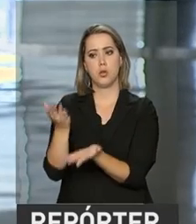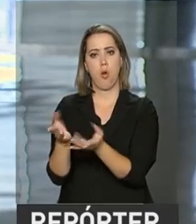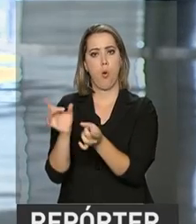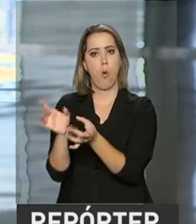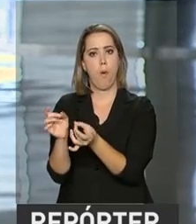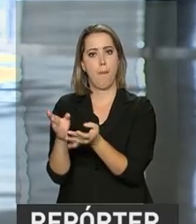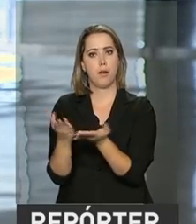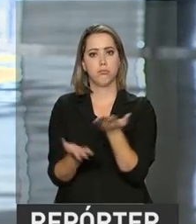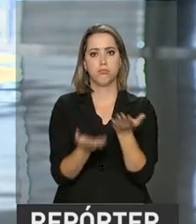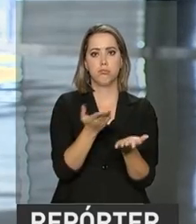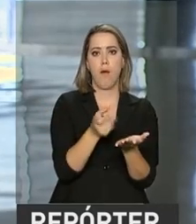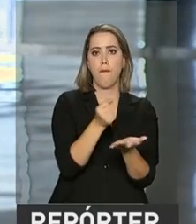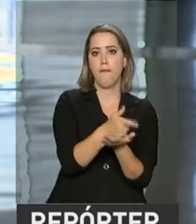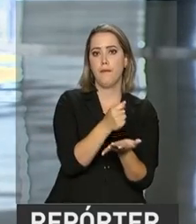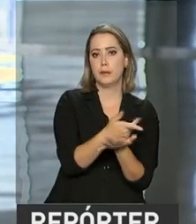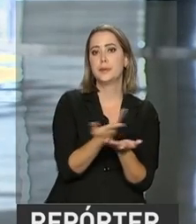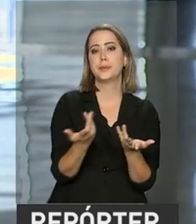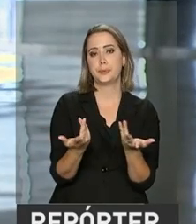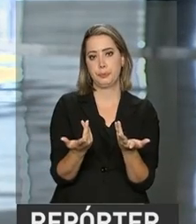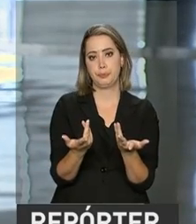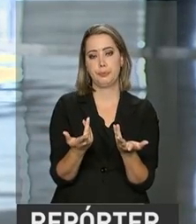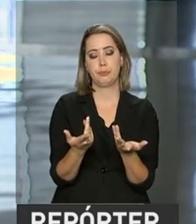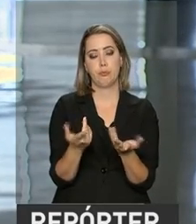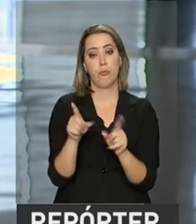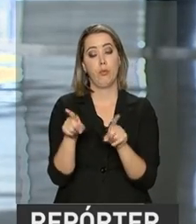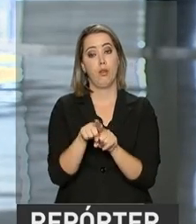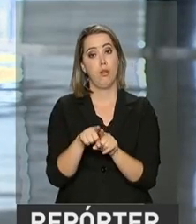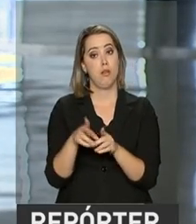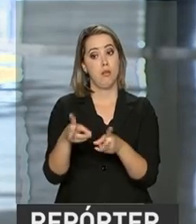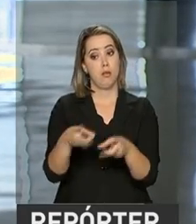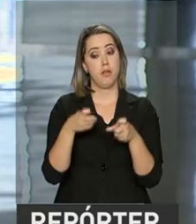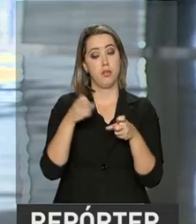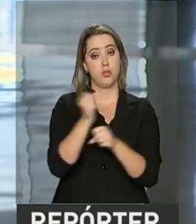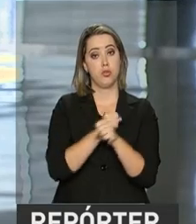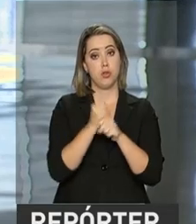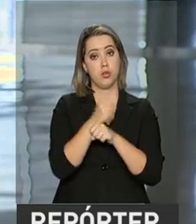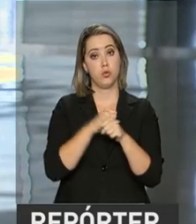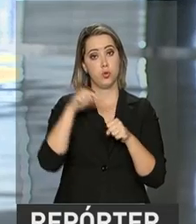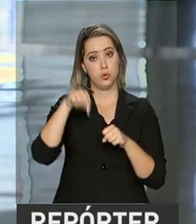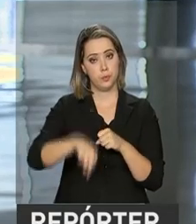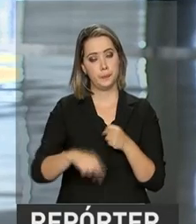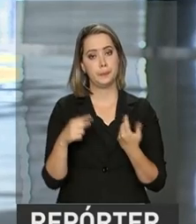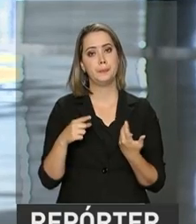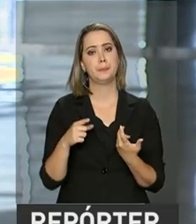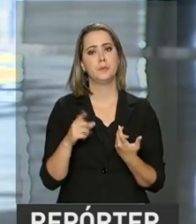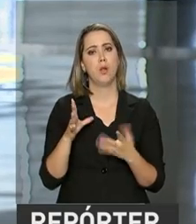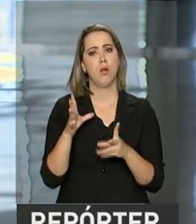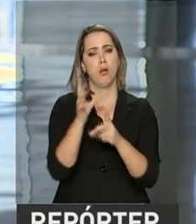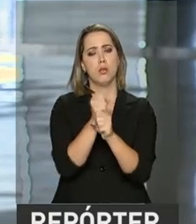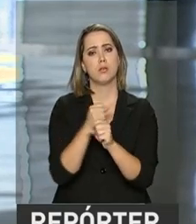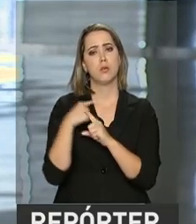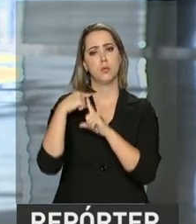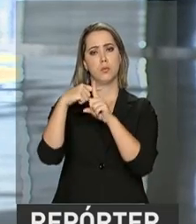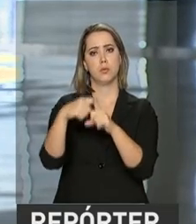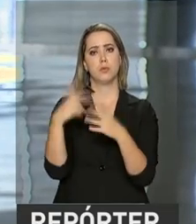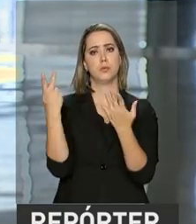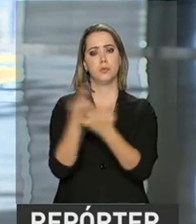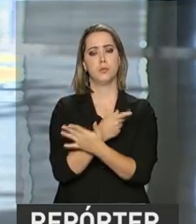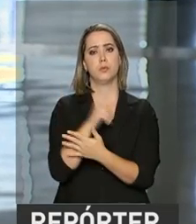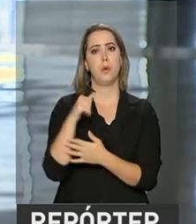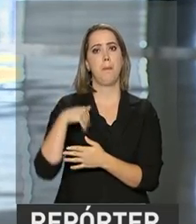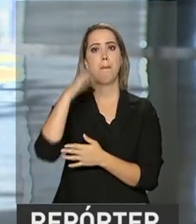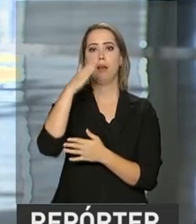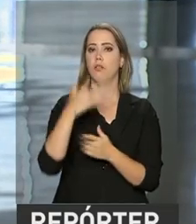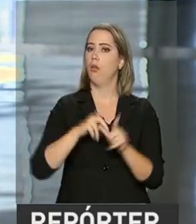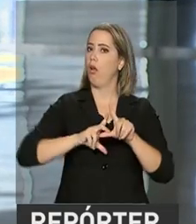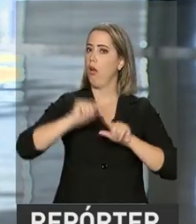vendido e comprado do exterior a previsão para este ano é que este saldo positivo seja